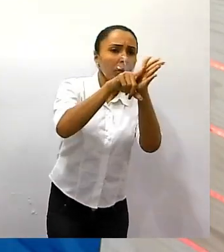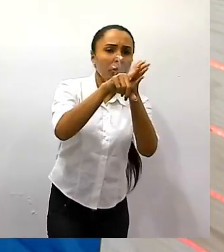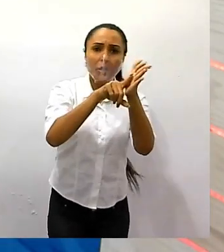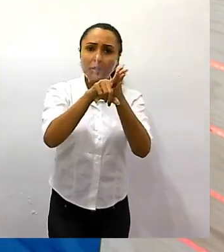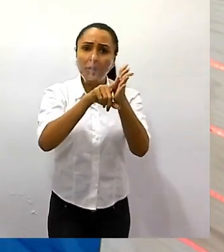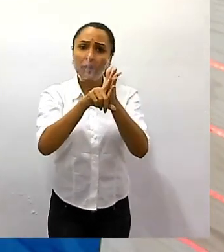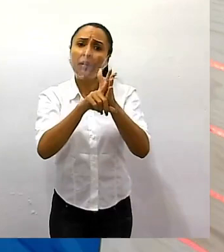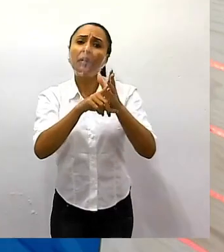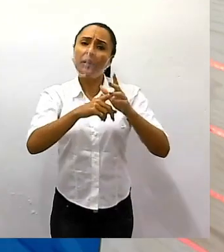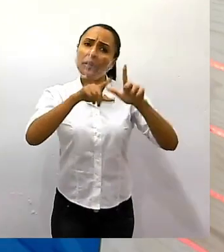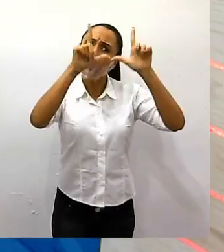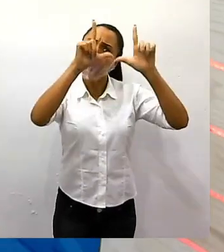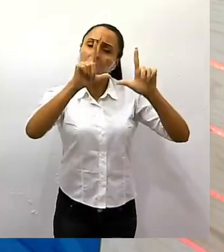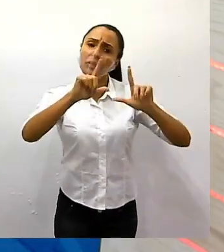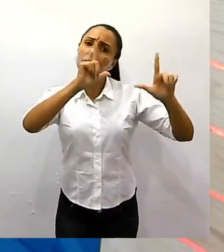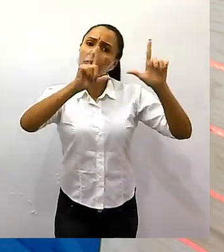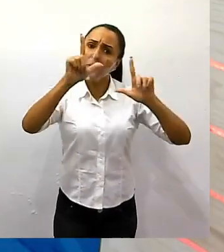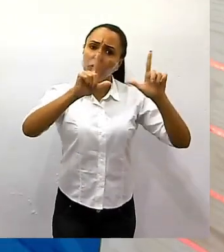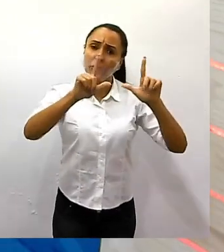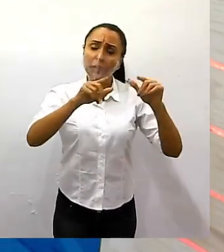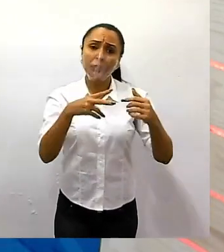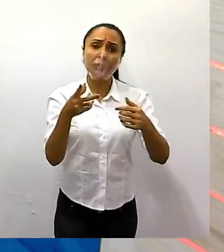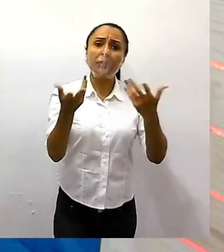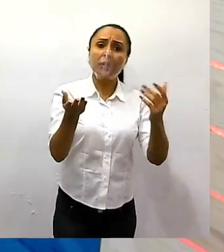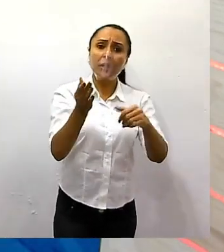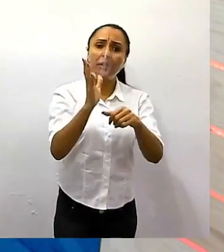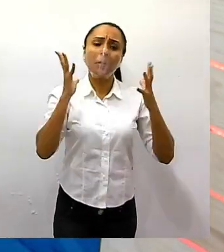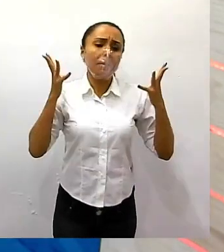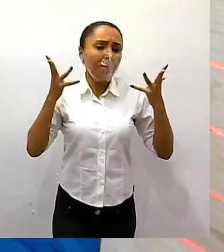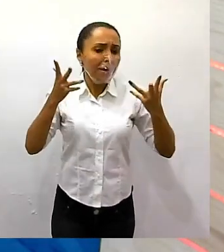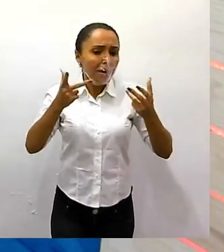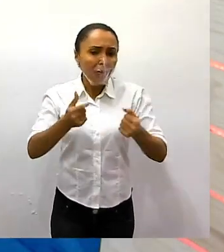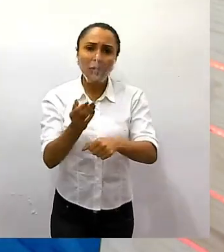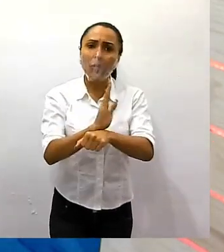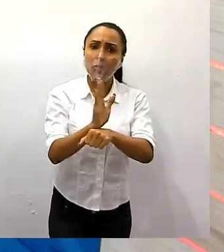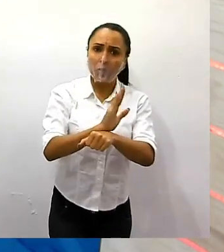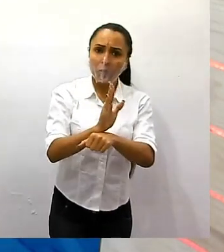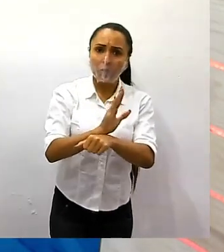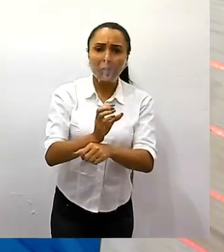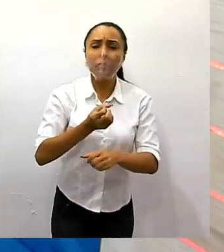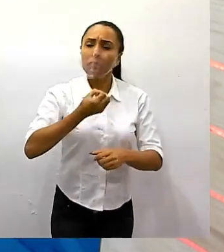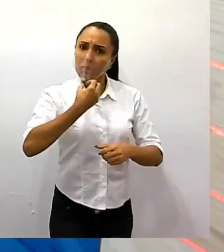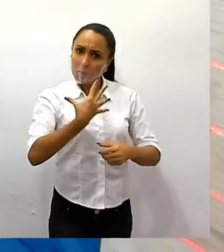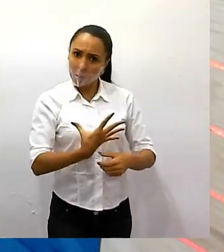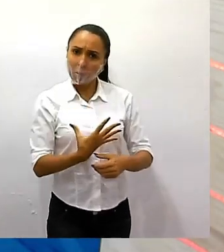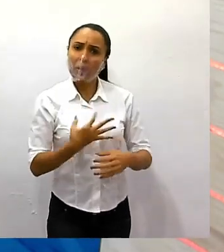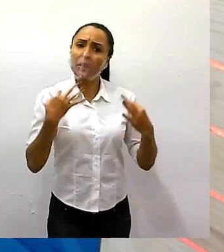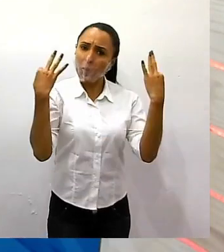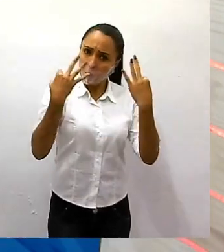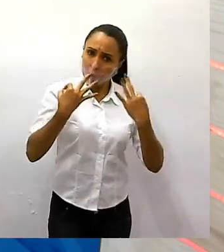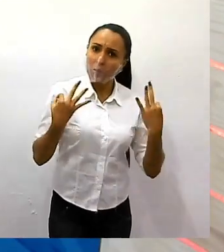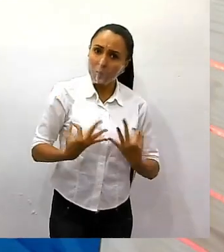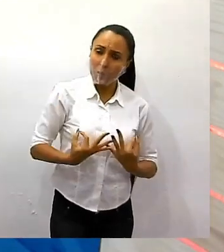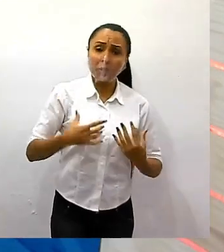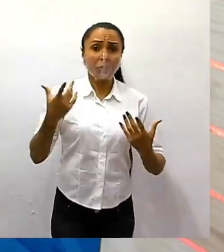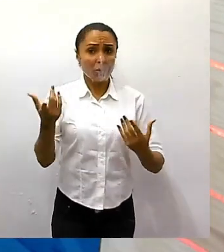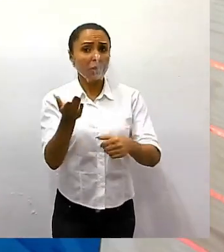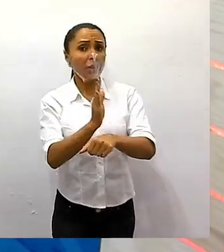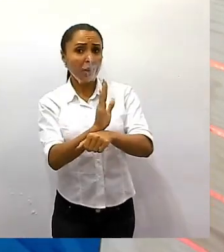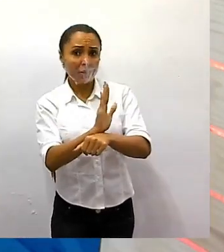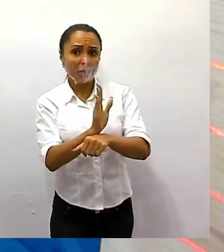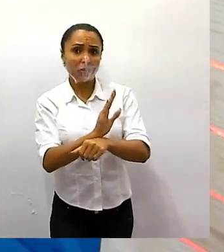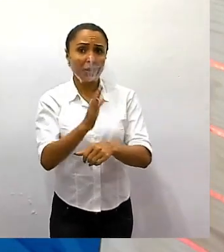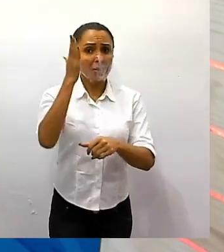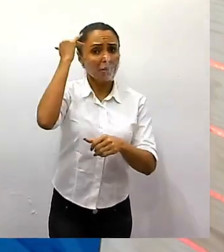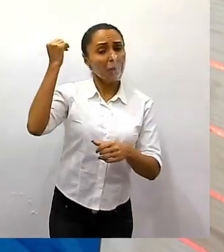até assistir. São filmes maravilhosos. Vale a pena vocês assistirem esses filmes, vocês poderem